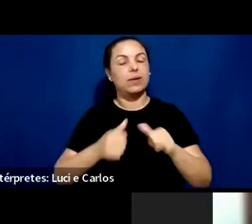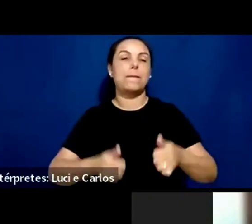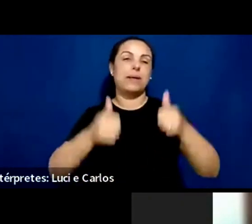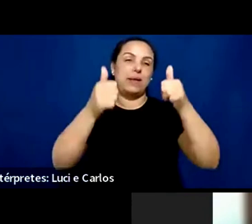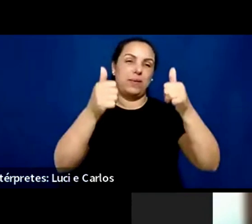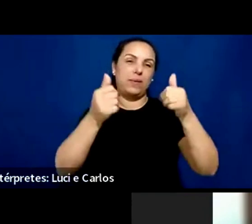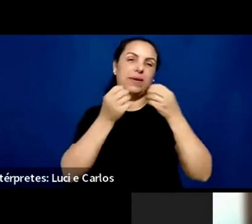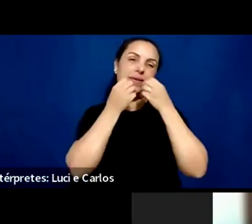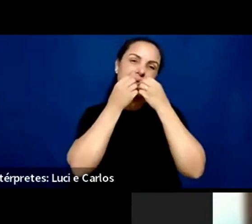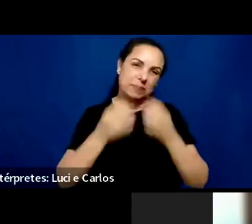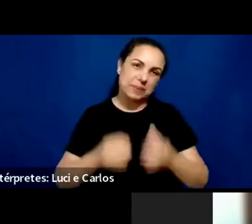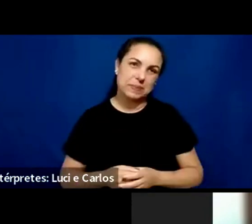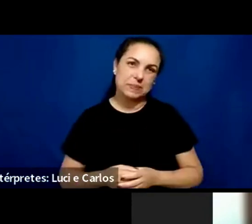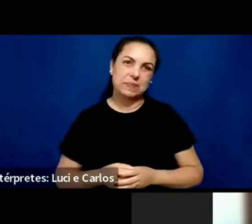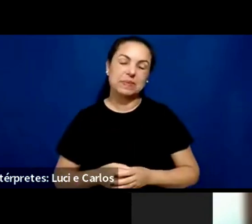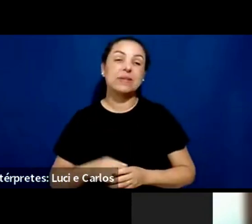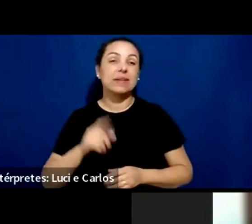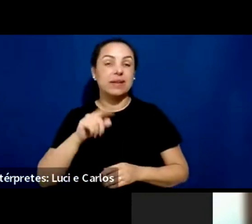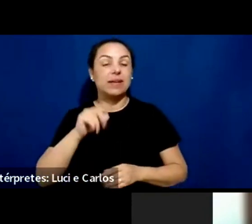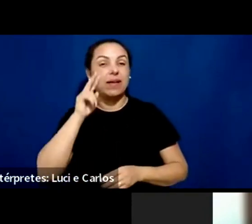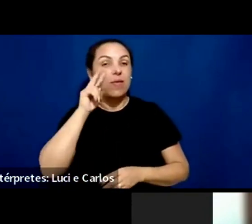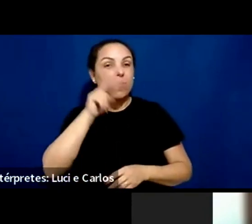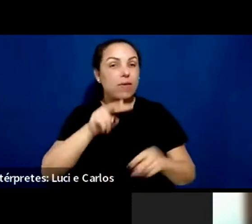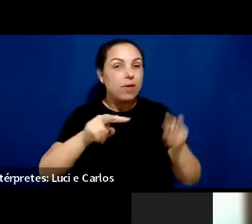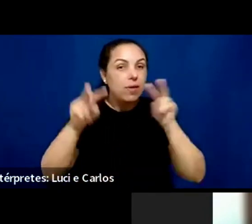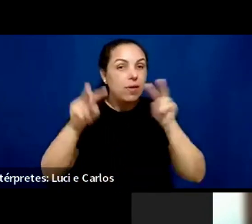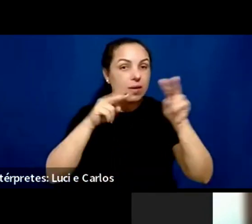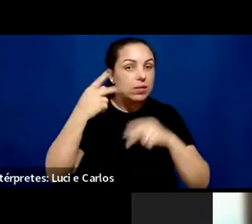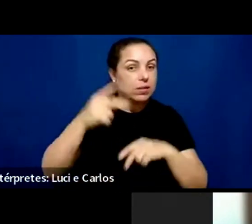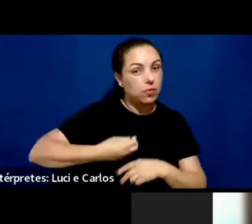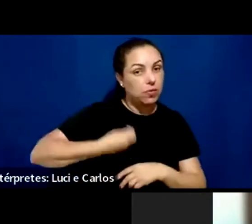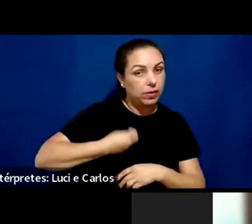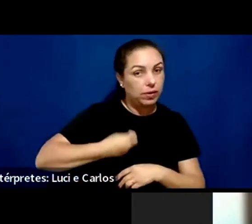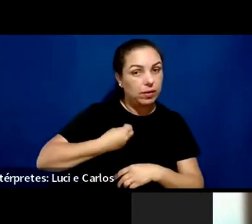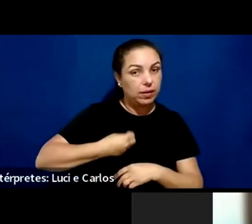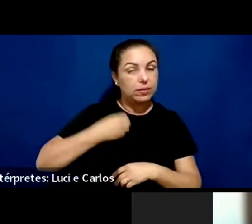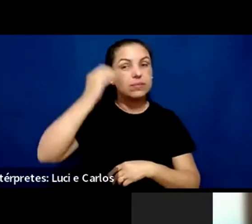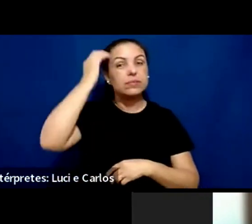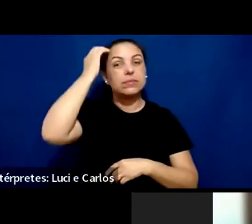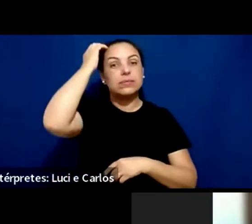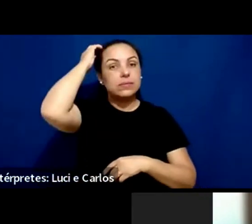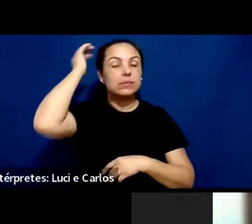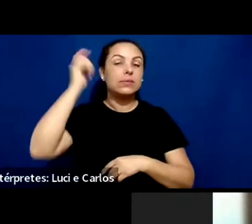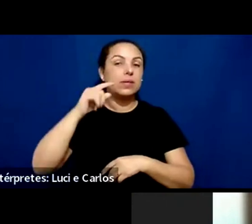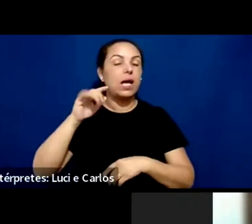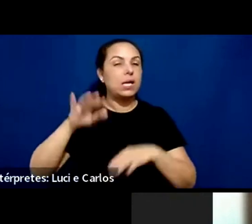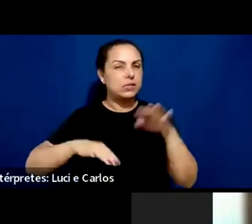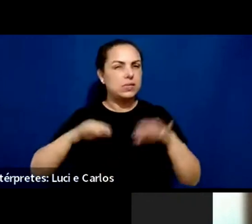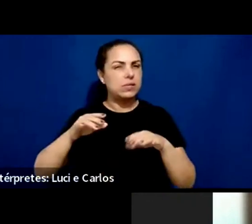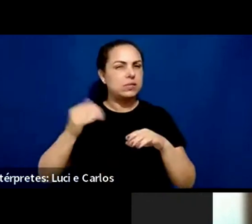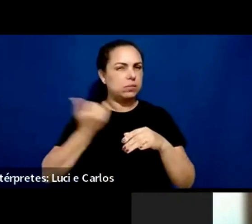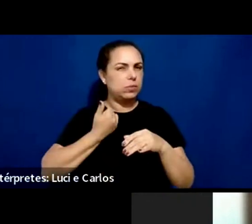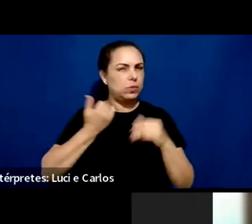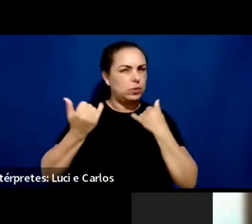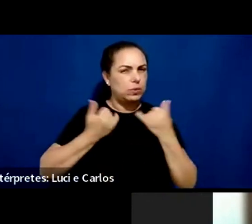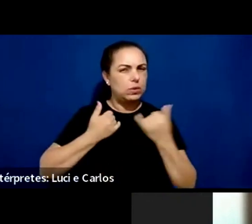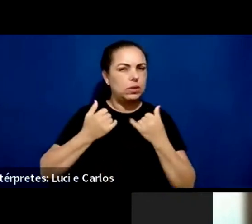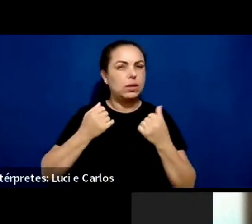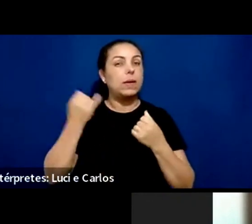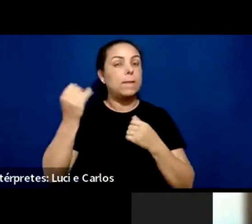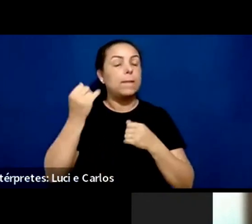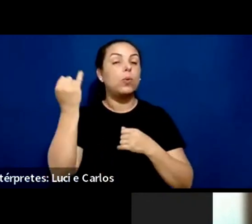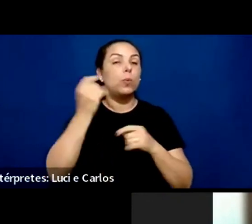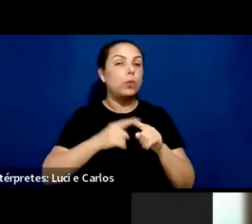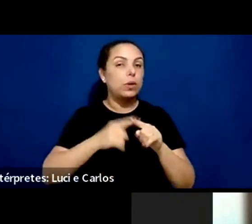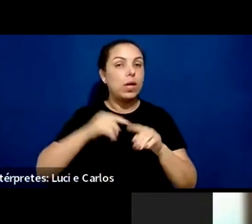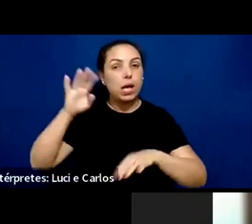isso é muito importante, porque tem muito São Tomé, né? Que às vezes fica duvidando das